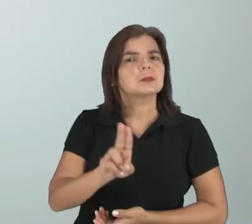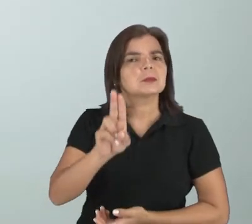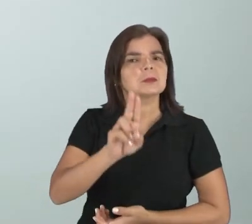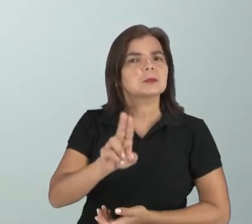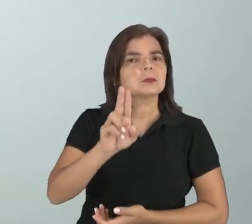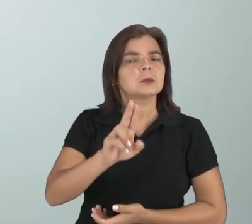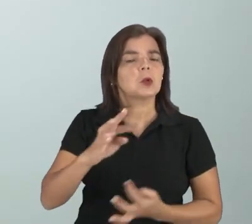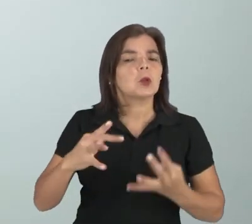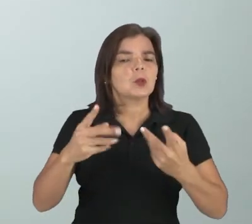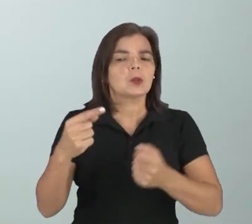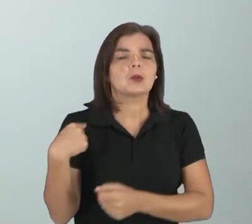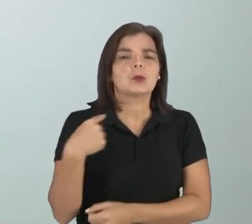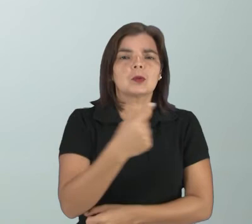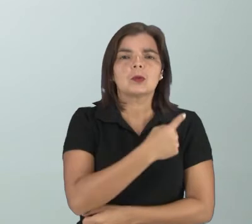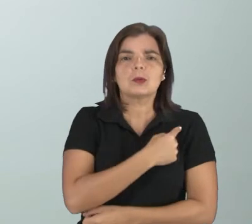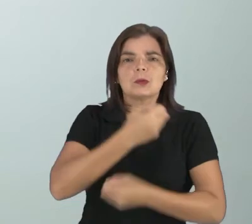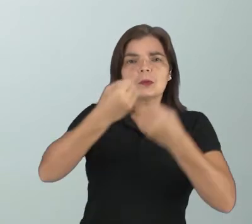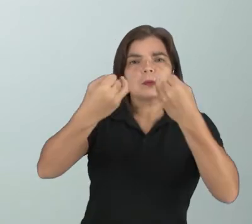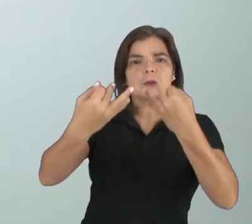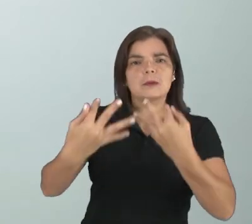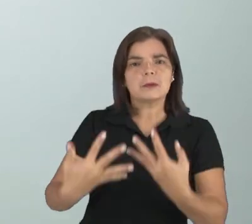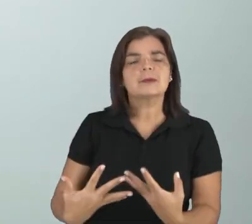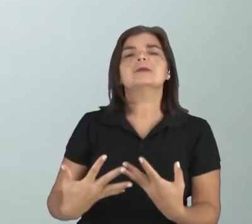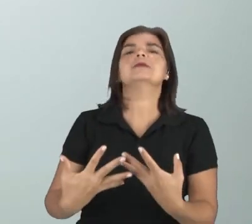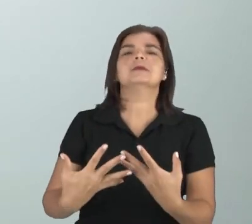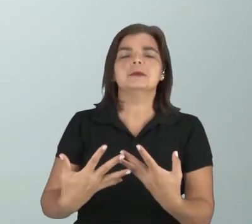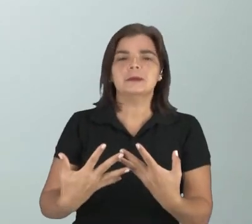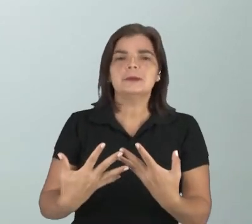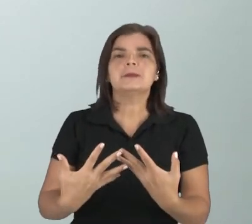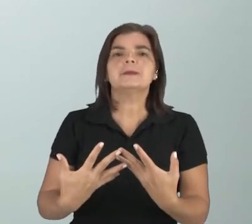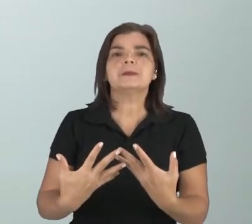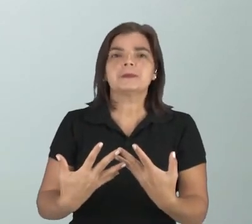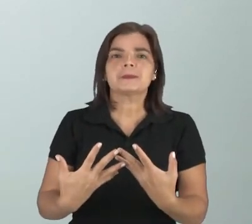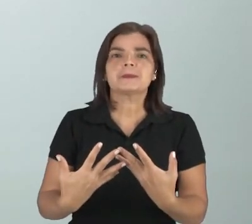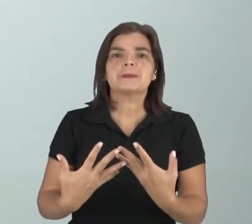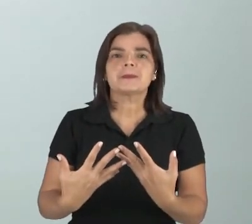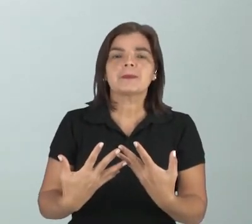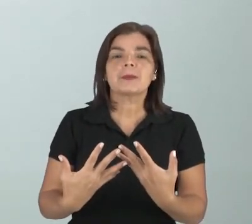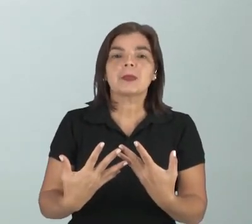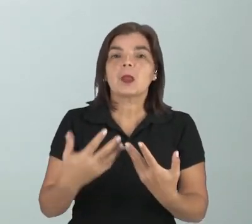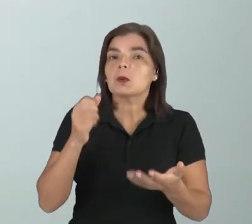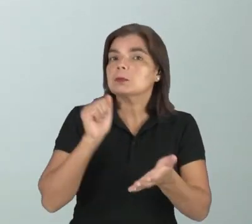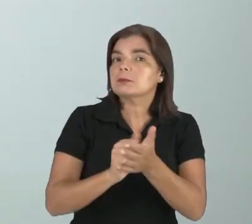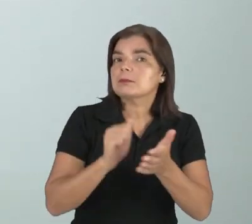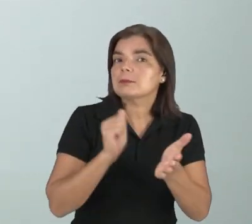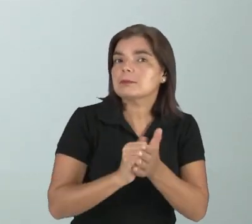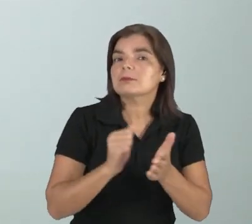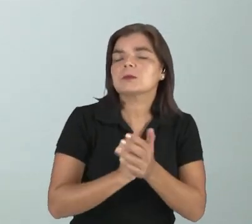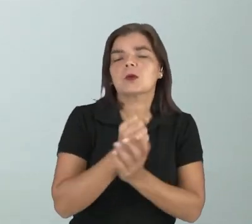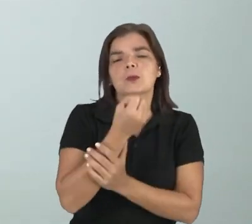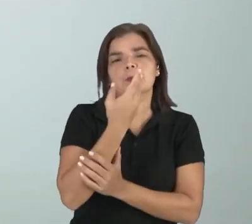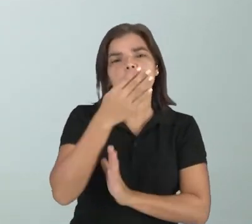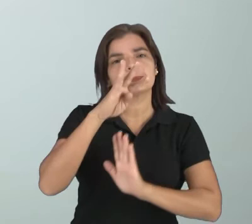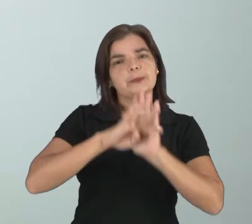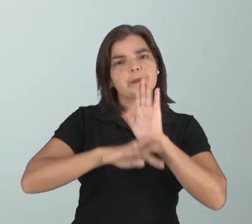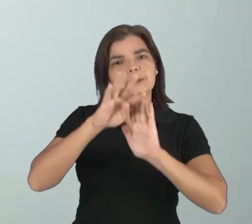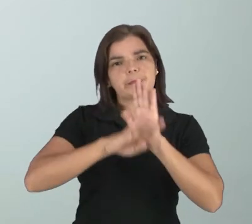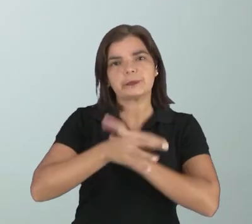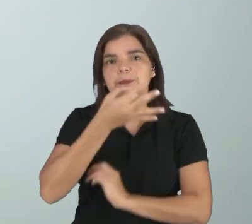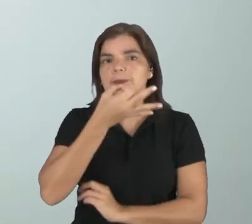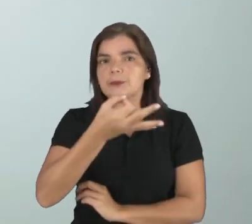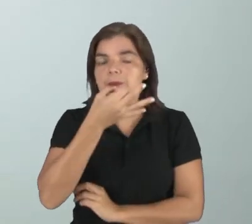utiliza, assim como todos nós, quando falamos, quando escrevemos um bom texto de